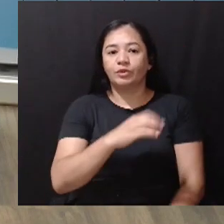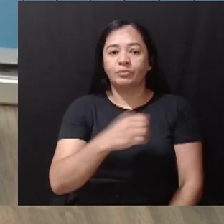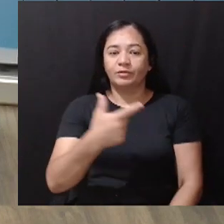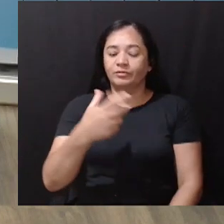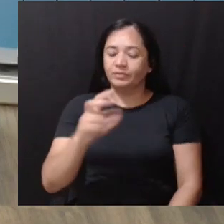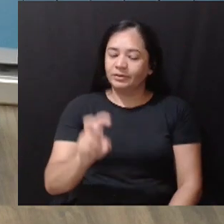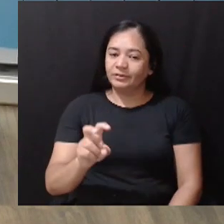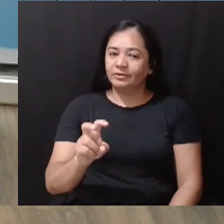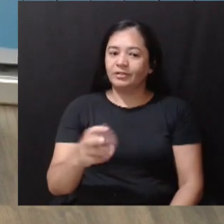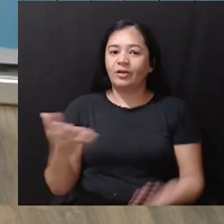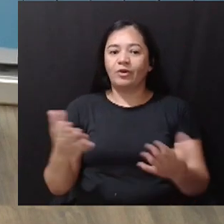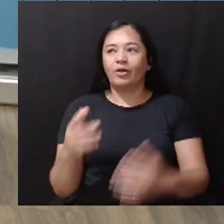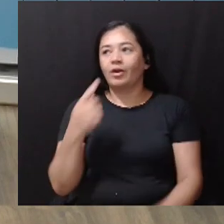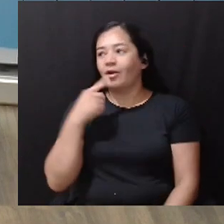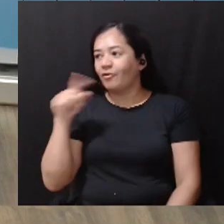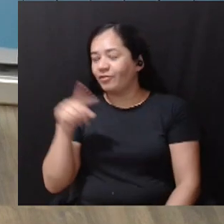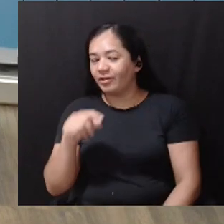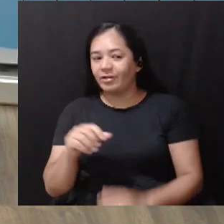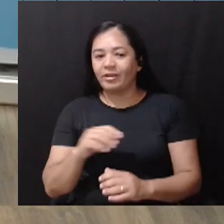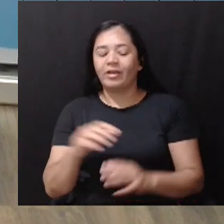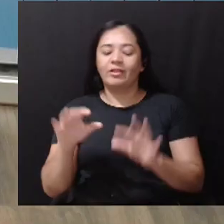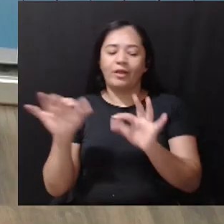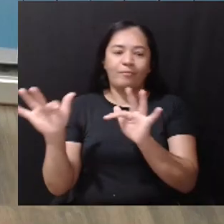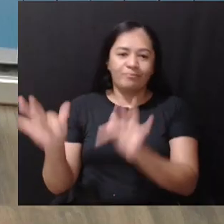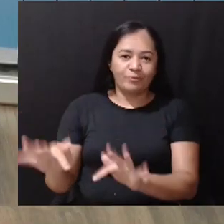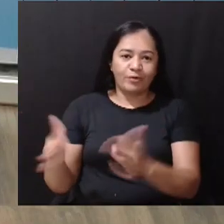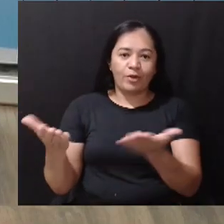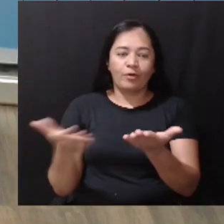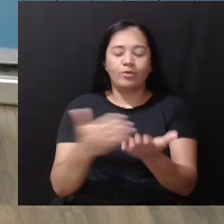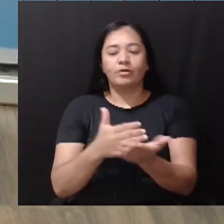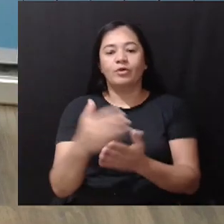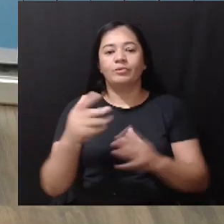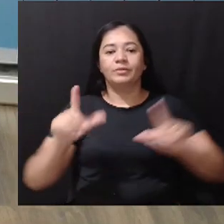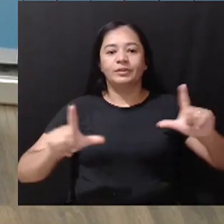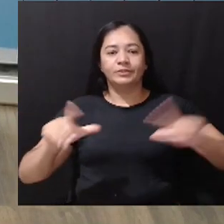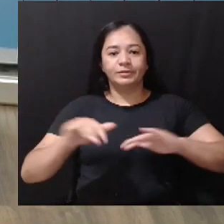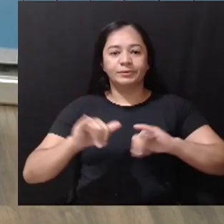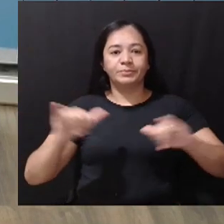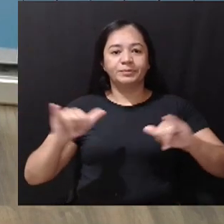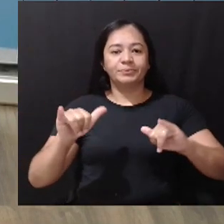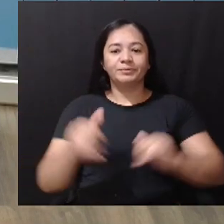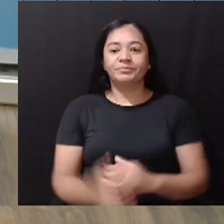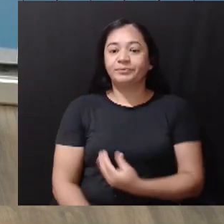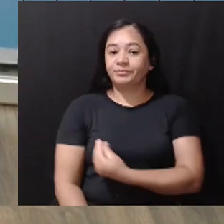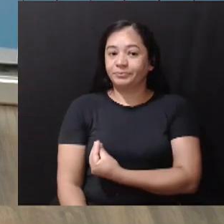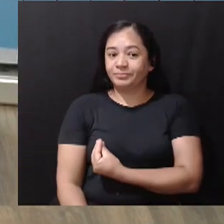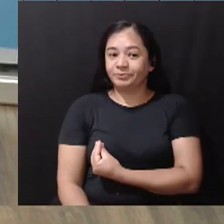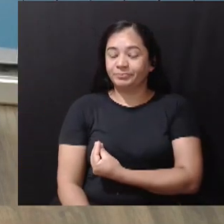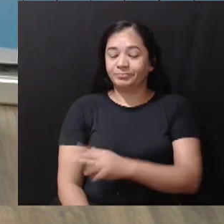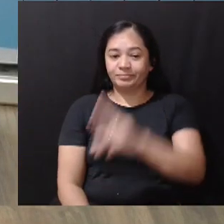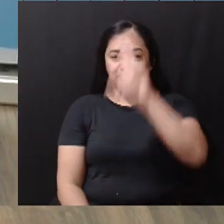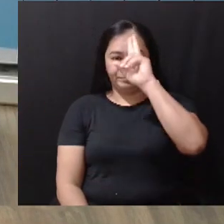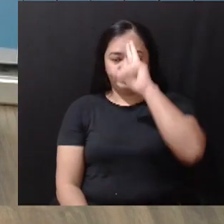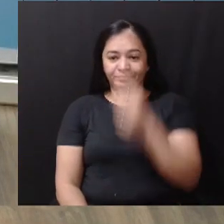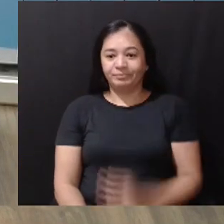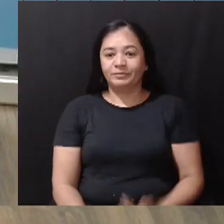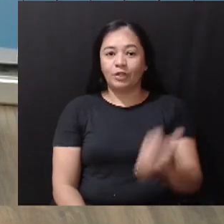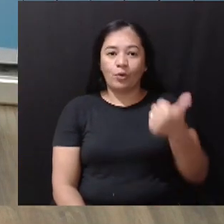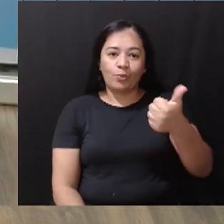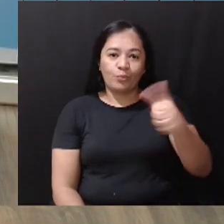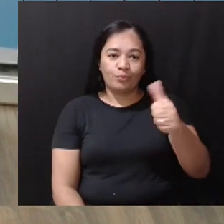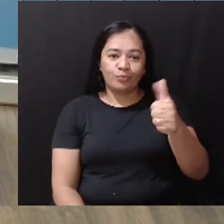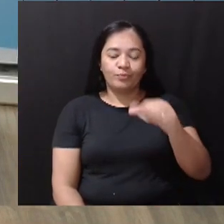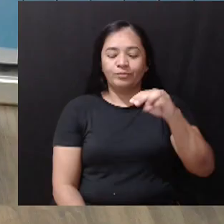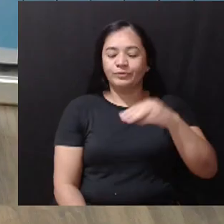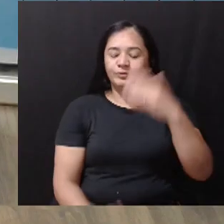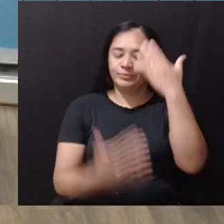pós-feriado prolongado para muitos. Inicia agora o Jornal Câmara Notícia, ao vivo, meio-dia, mais 11 minutos. Muito obrigado